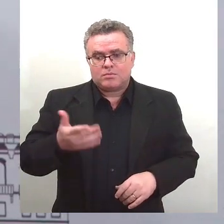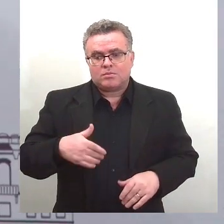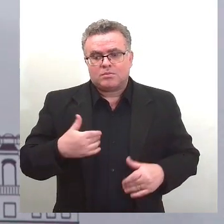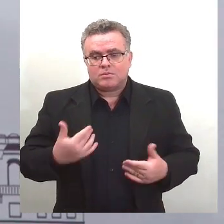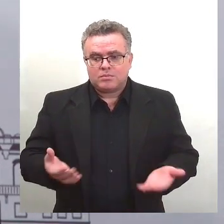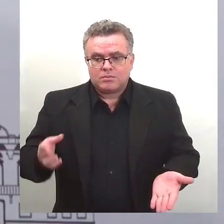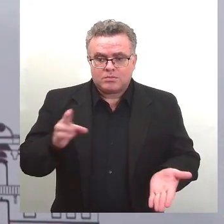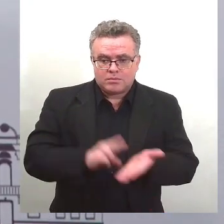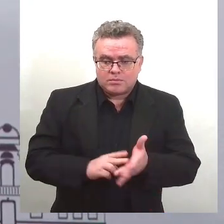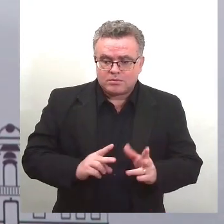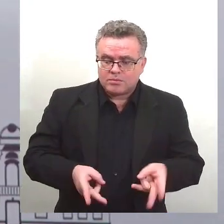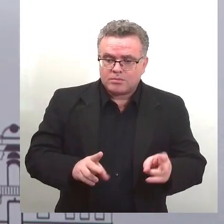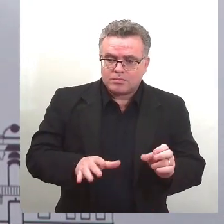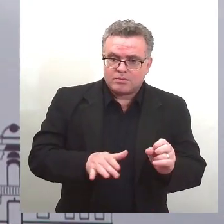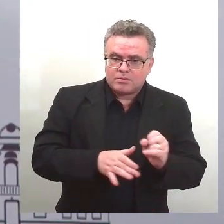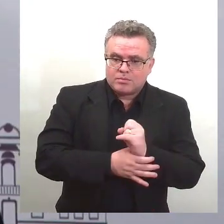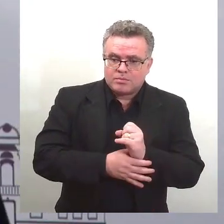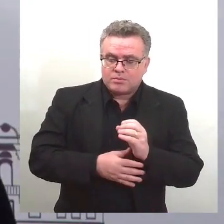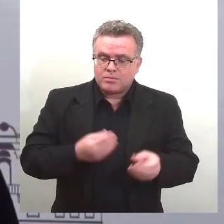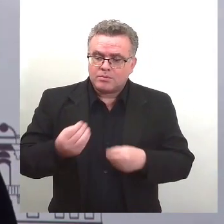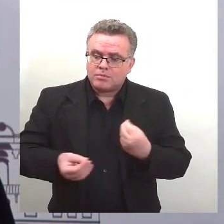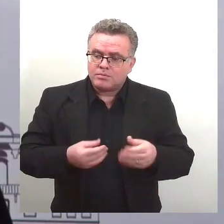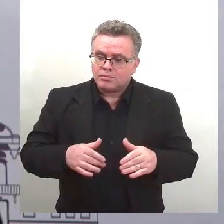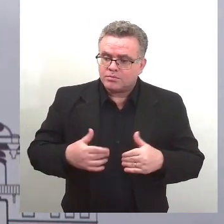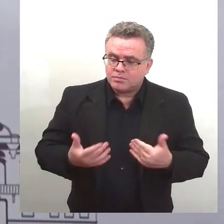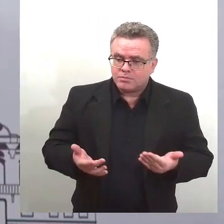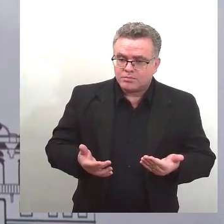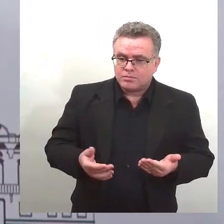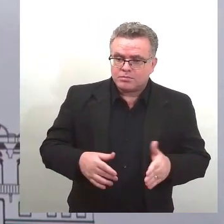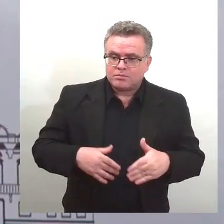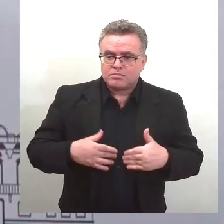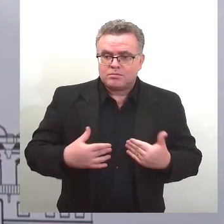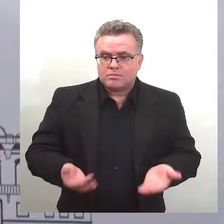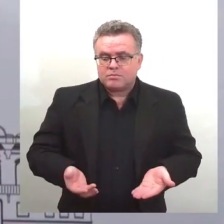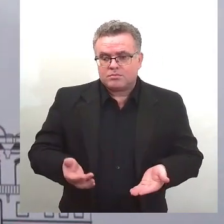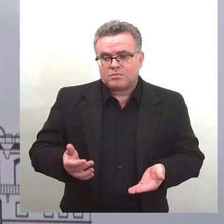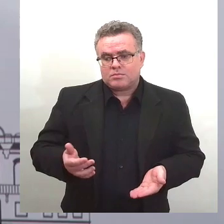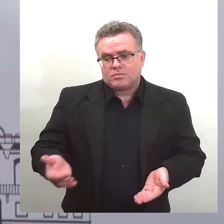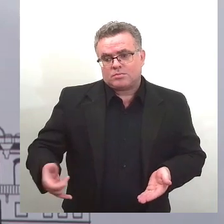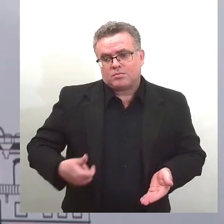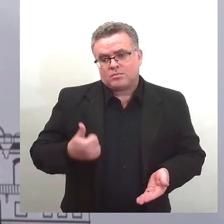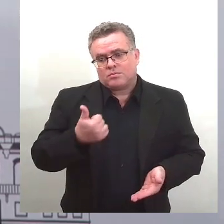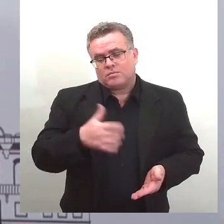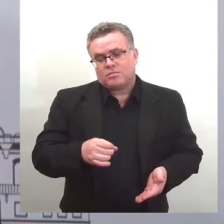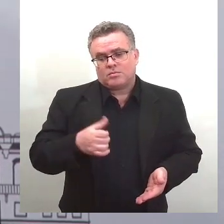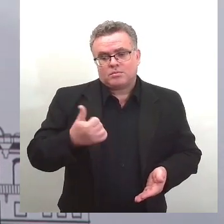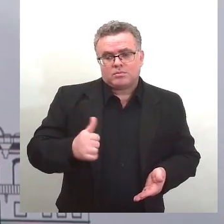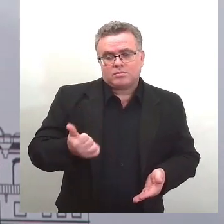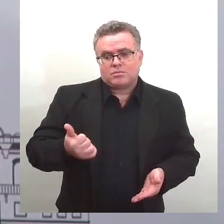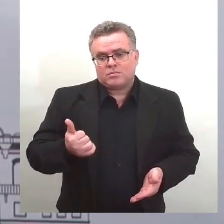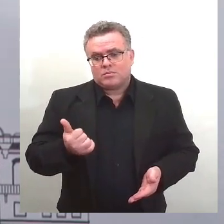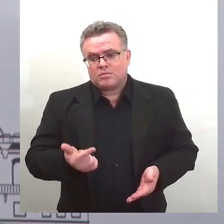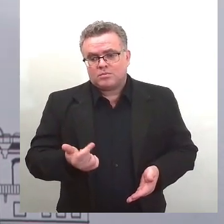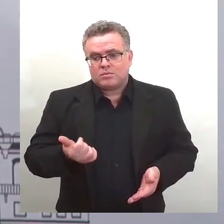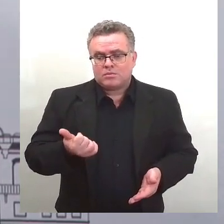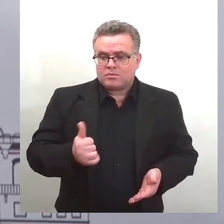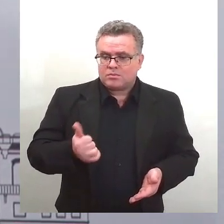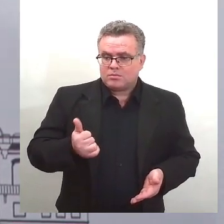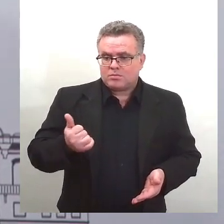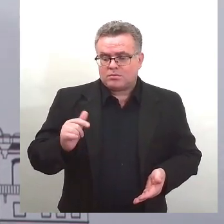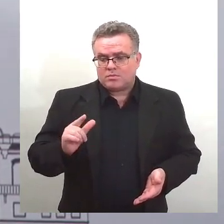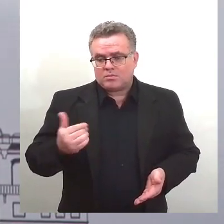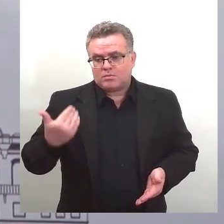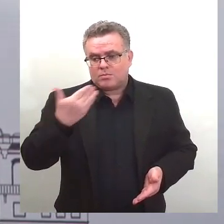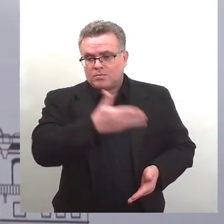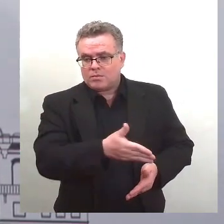segurança. Imagine quando você soltar uma criança de 10, de 9, de 7, de 8, de 12, de 11, né, para que ela pegue